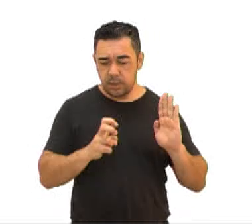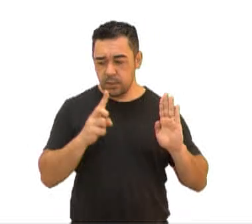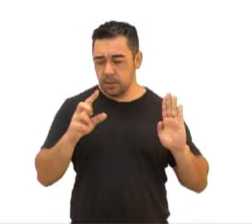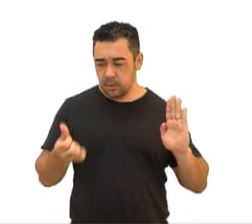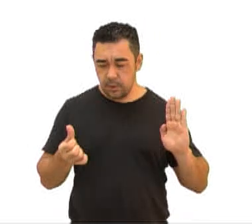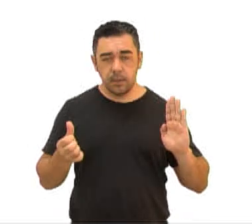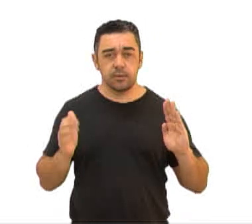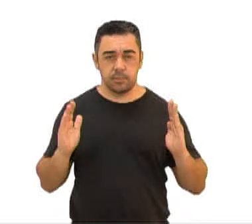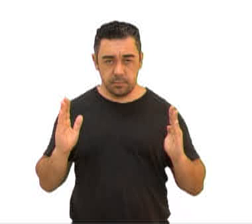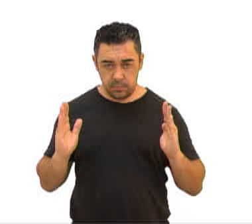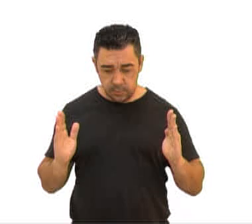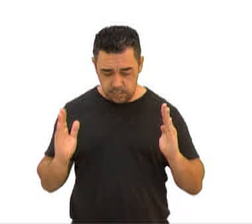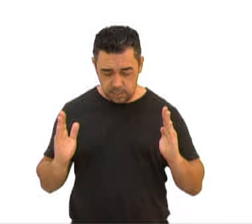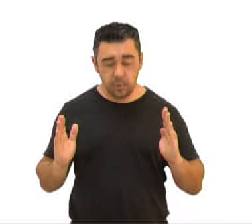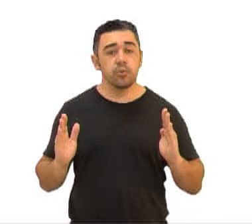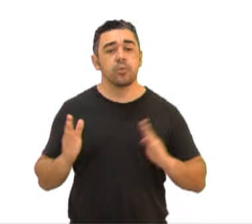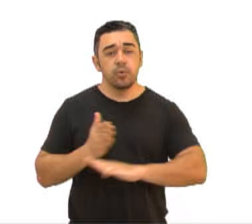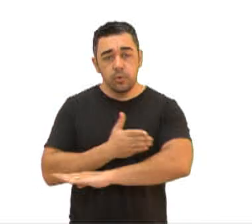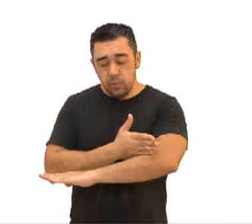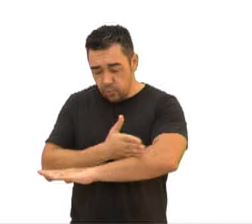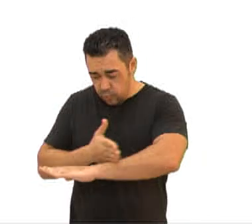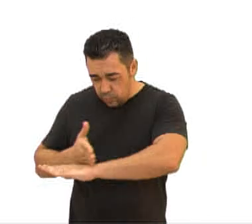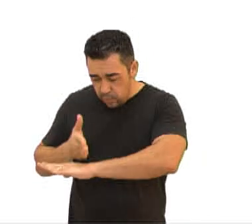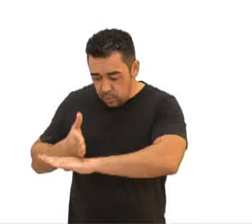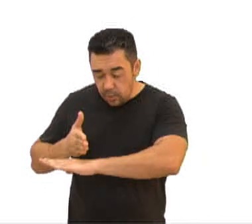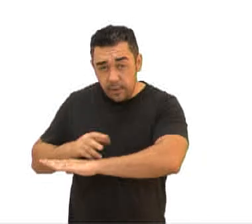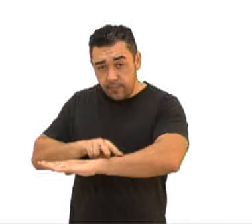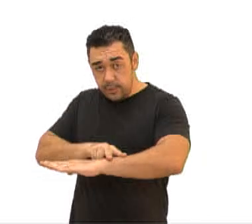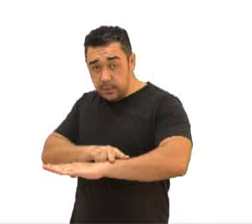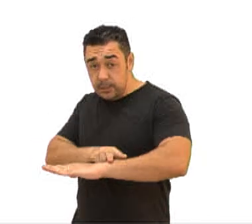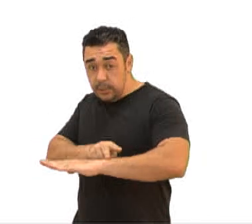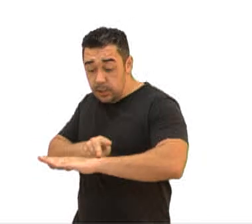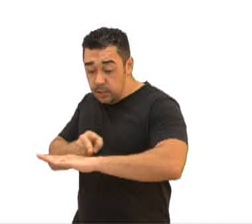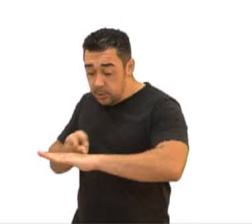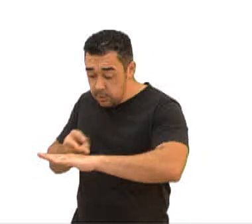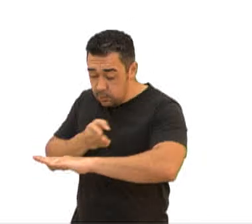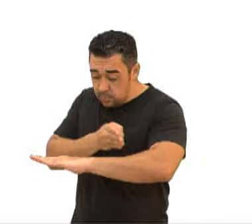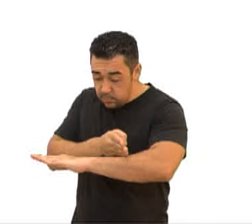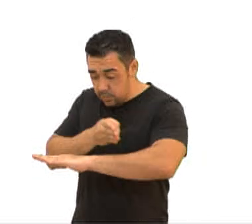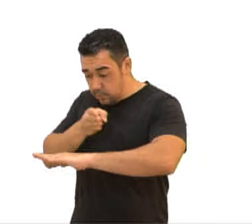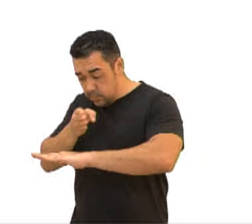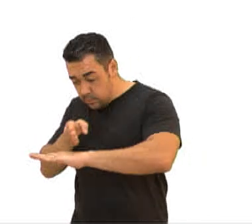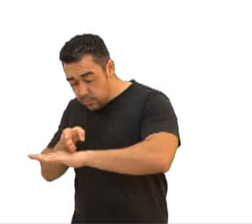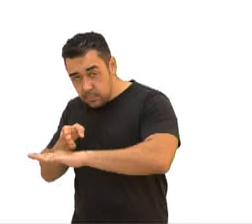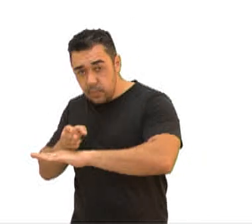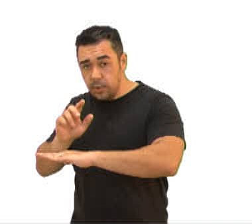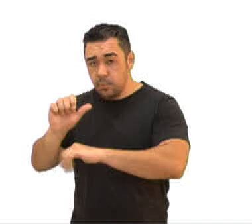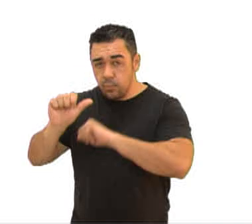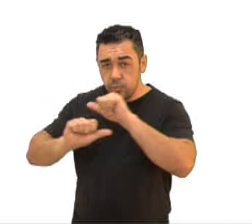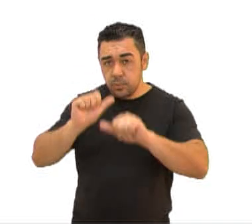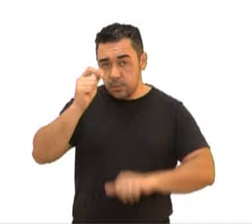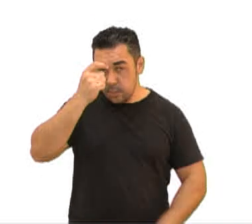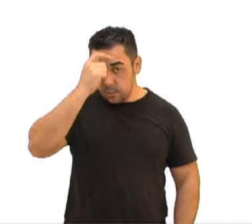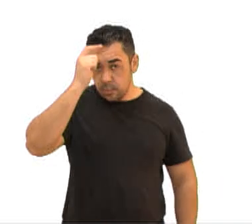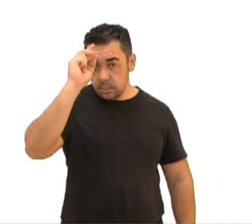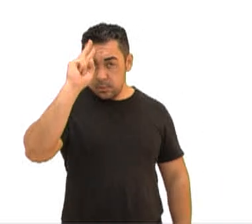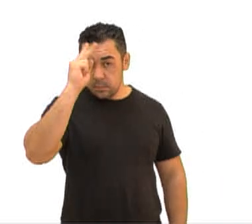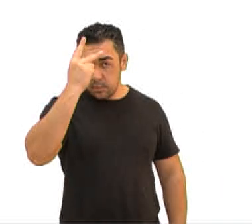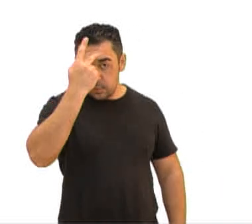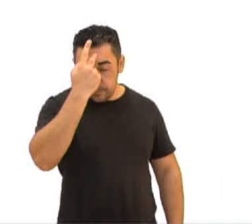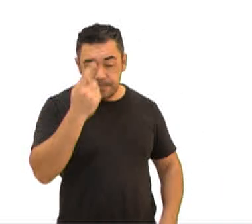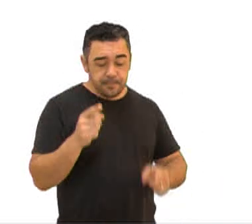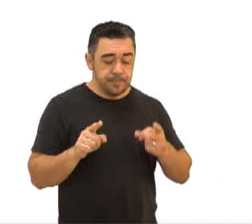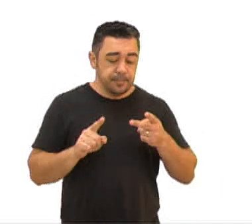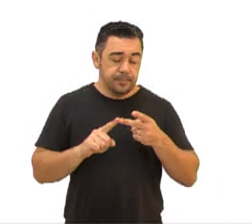XVI, existia uma transição de mentalidade entre a Idade Média e a Idade Moderna. Nós também